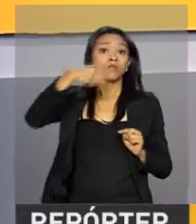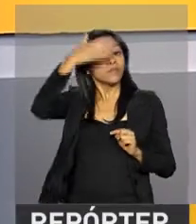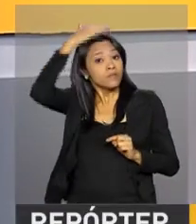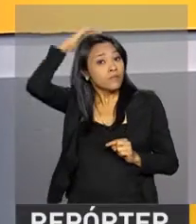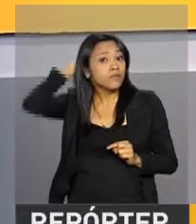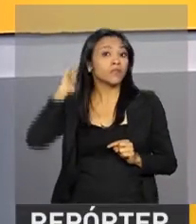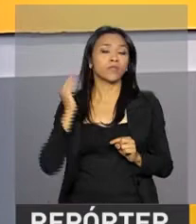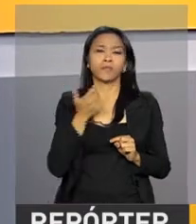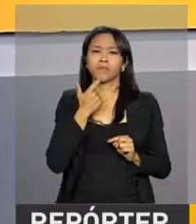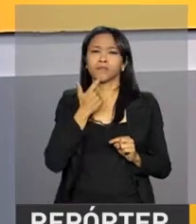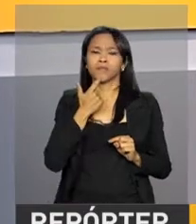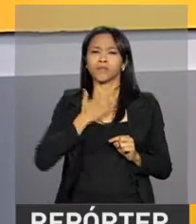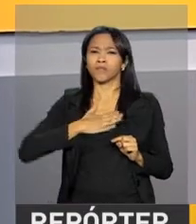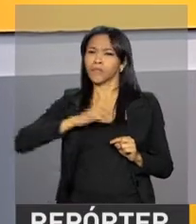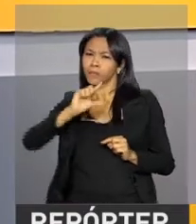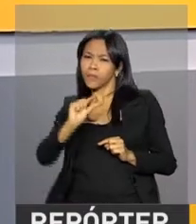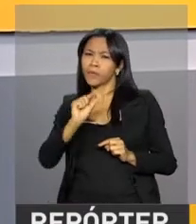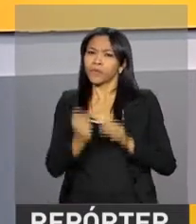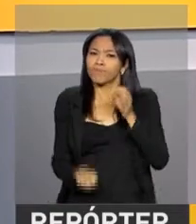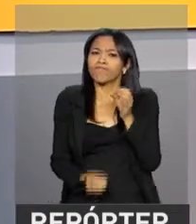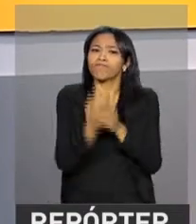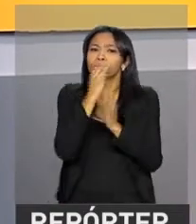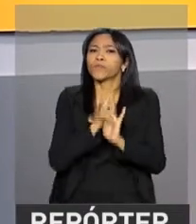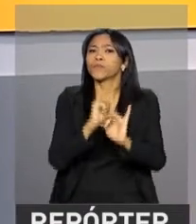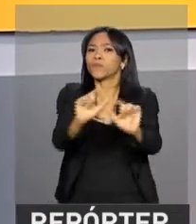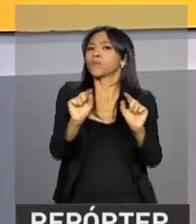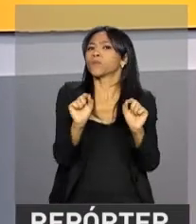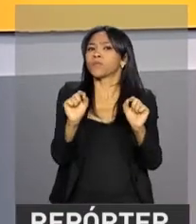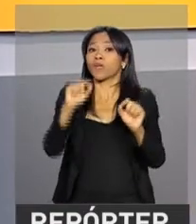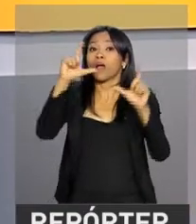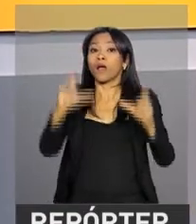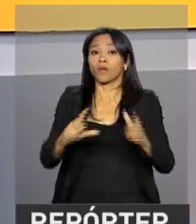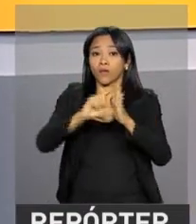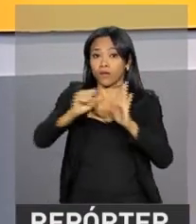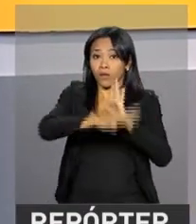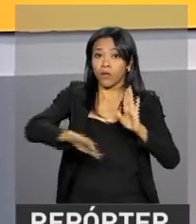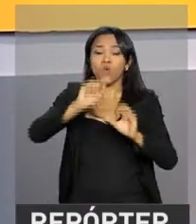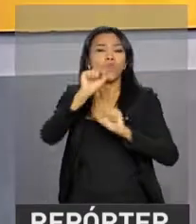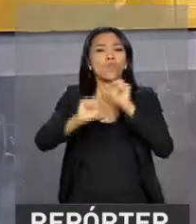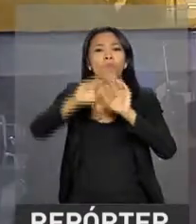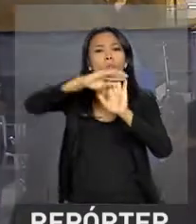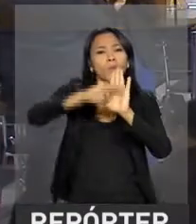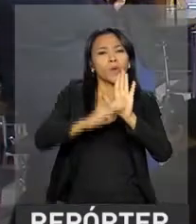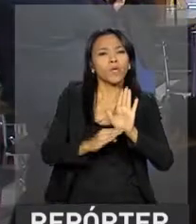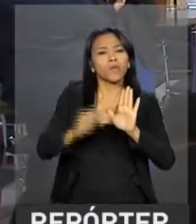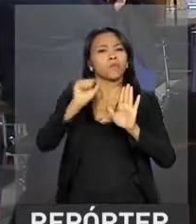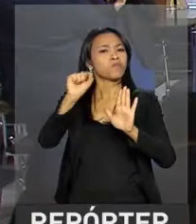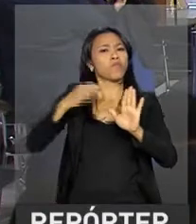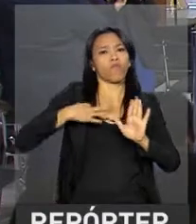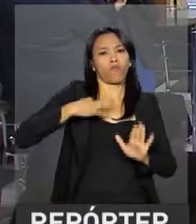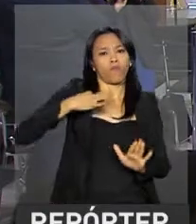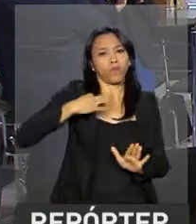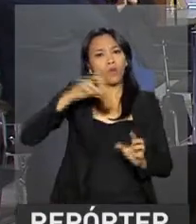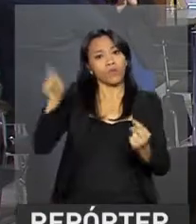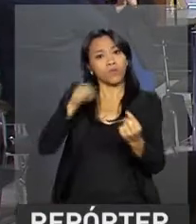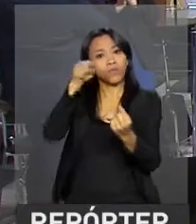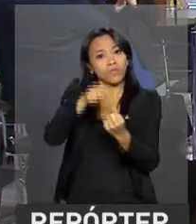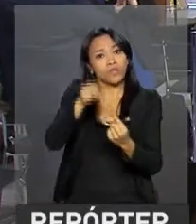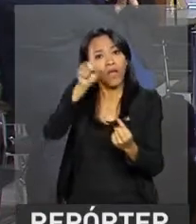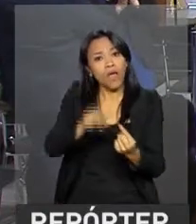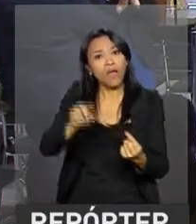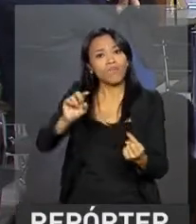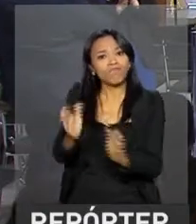michel temer lança daqui a pouco no palácio do planalto o programa nacional de voluntariado entre os objetivos está a